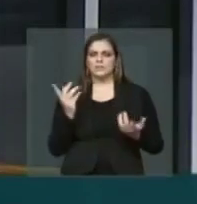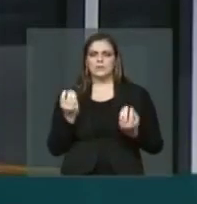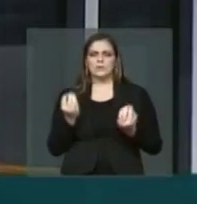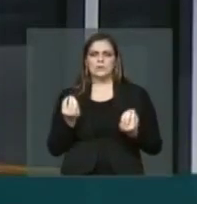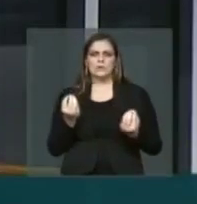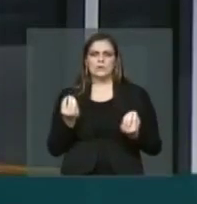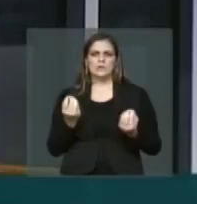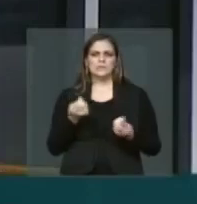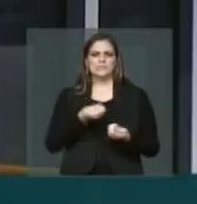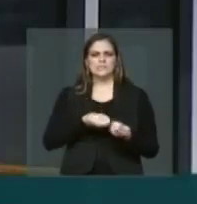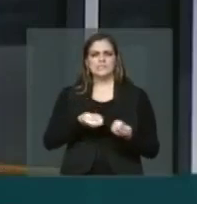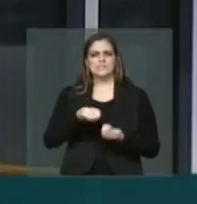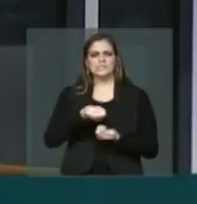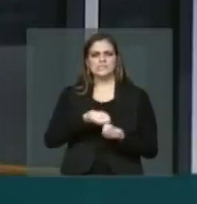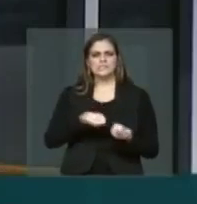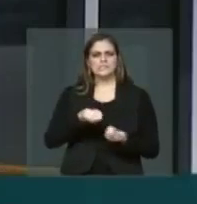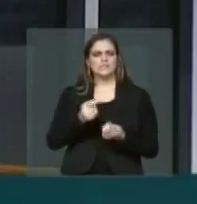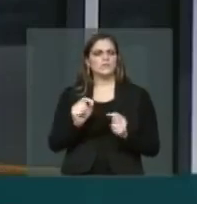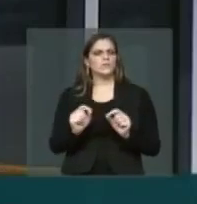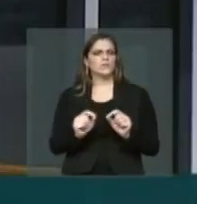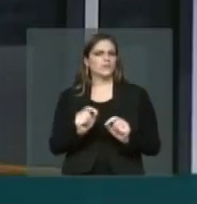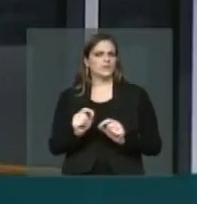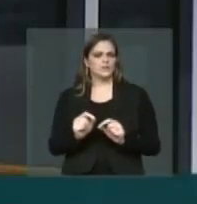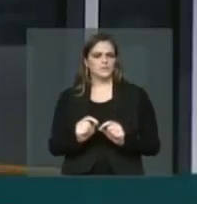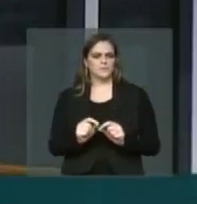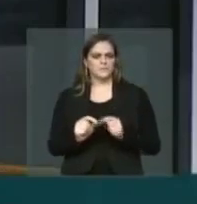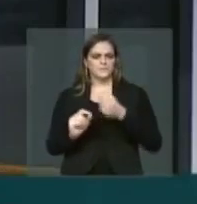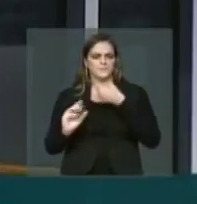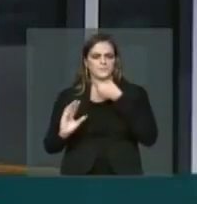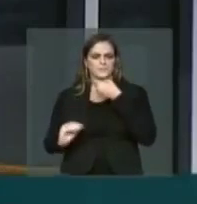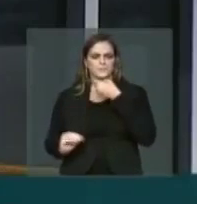manobras, sem que seja colocado